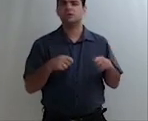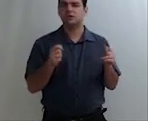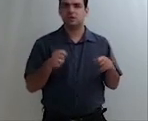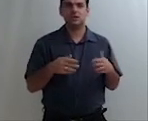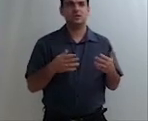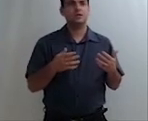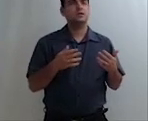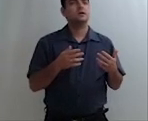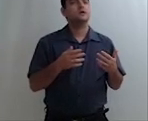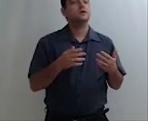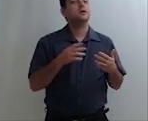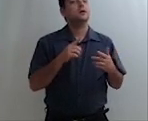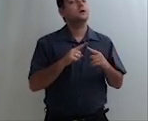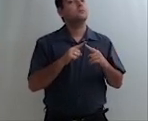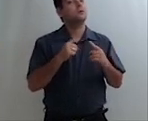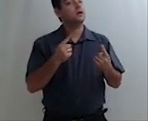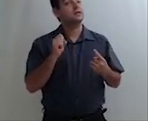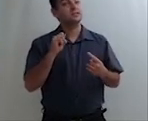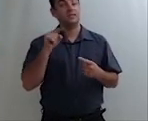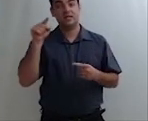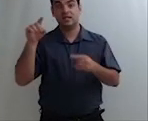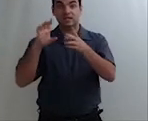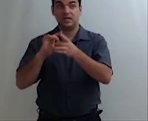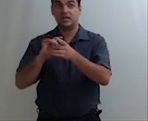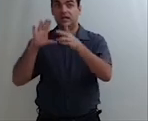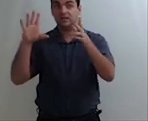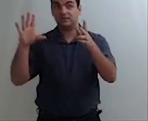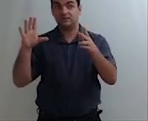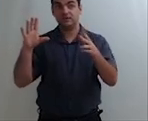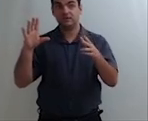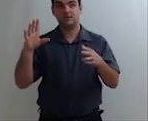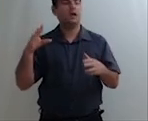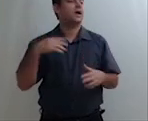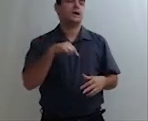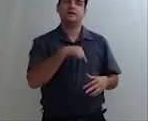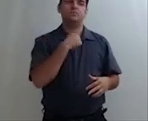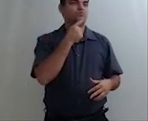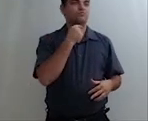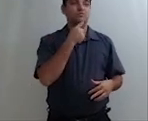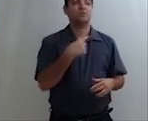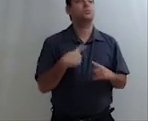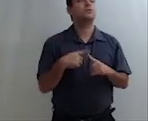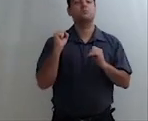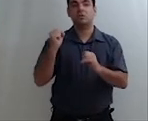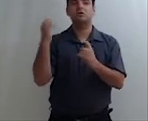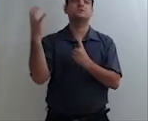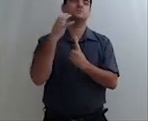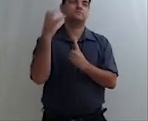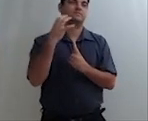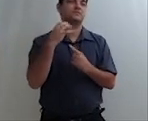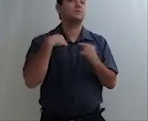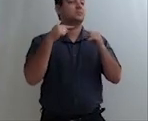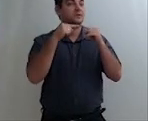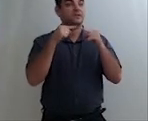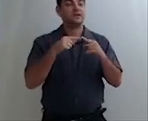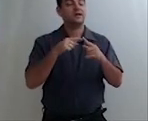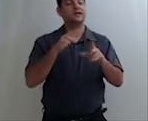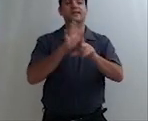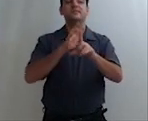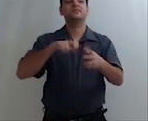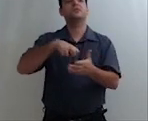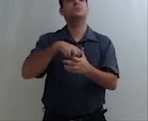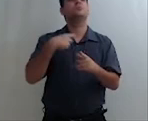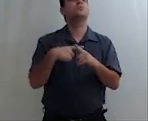vez que os representantes representados tentam frustrar a aplicação da lei penal ao se mudarem